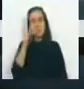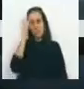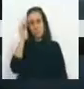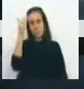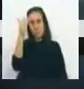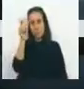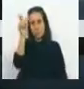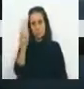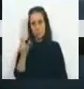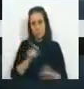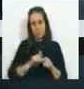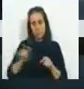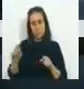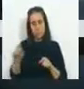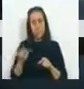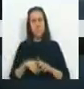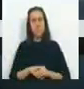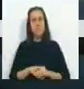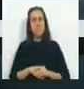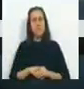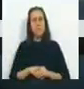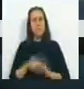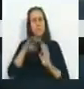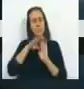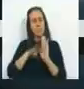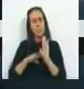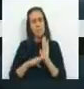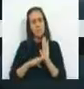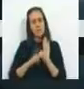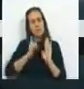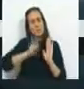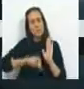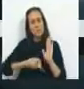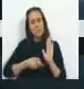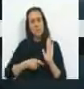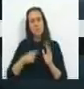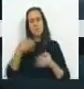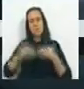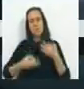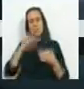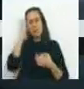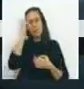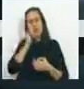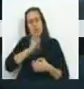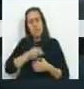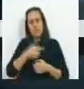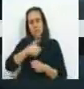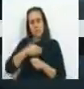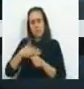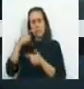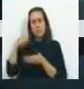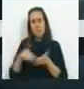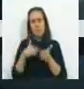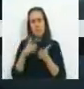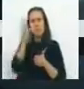frente no seu mandato, que linhas programáticas, que ideias para a justiça e que estratégia para o setor é